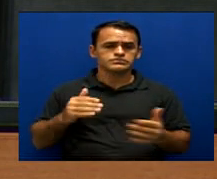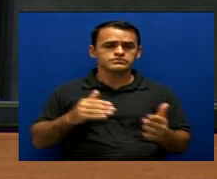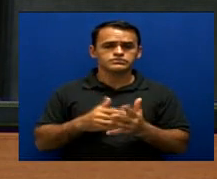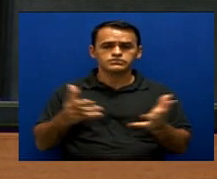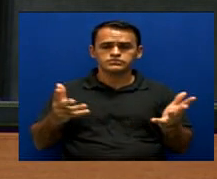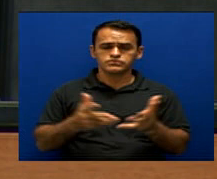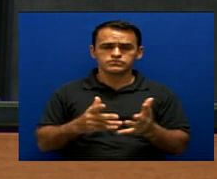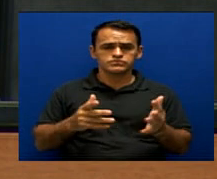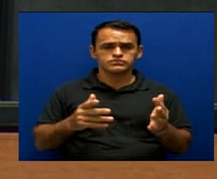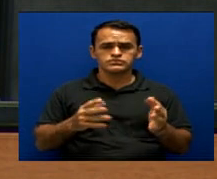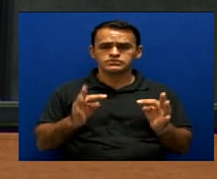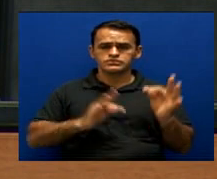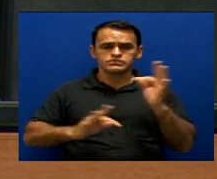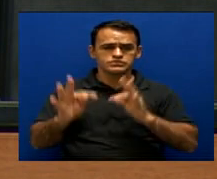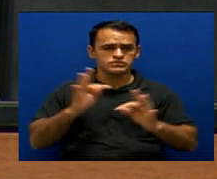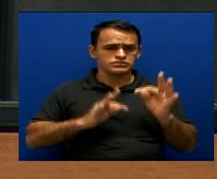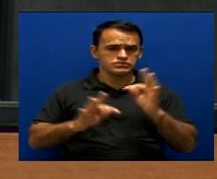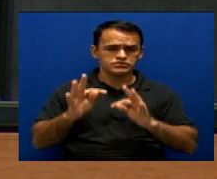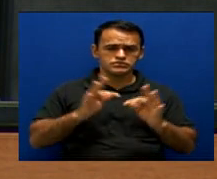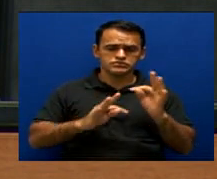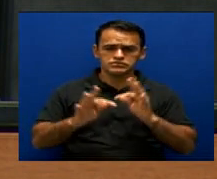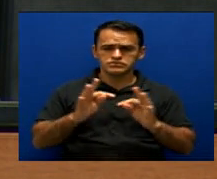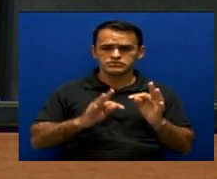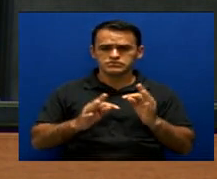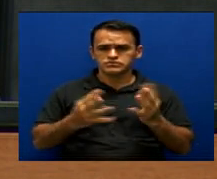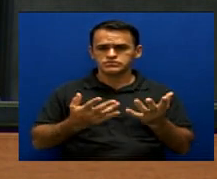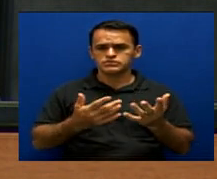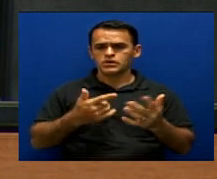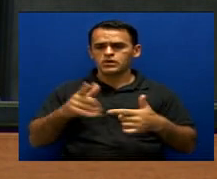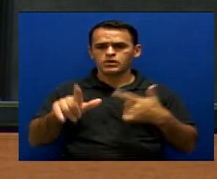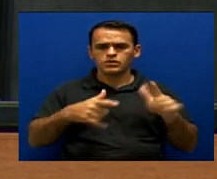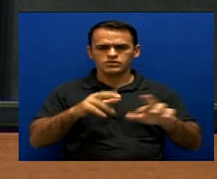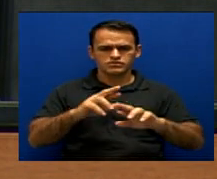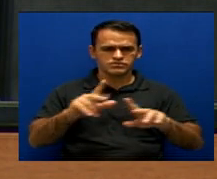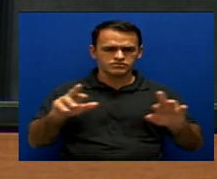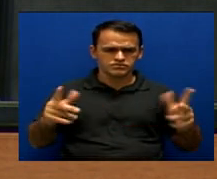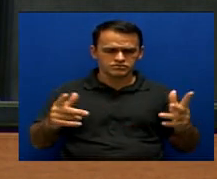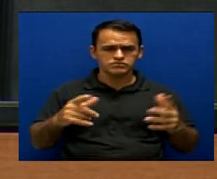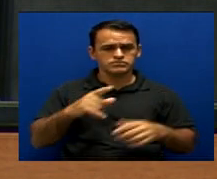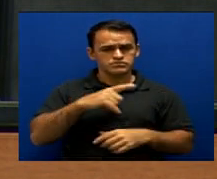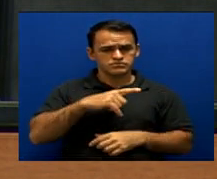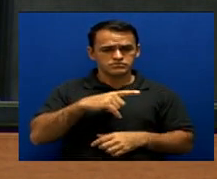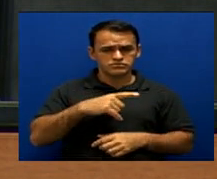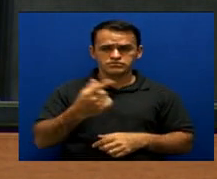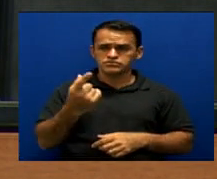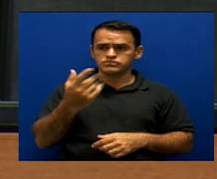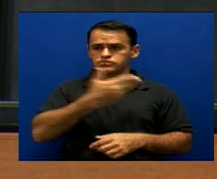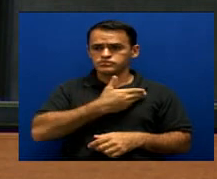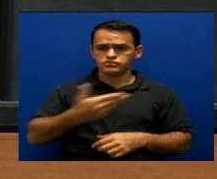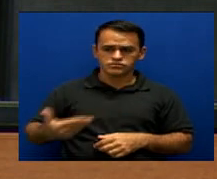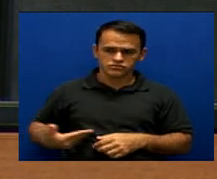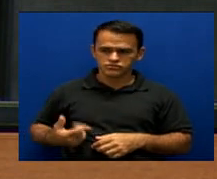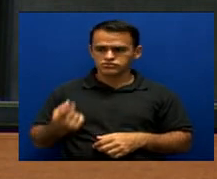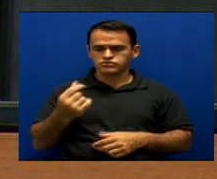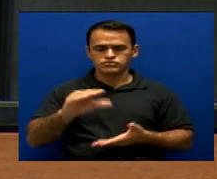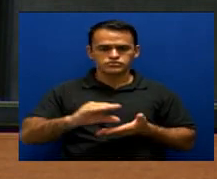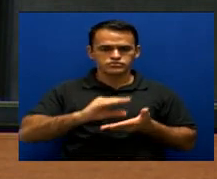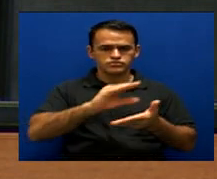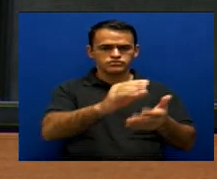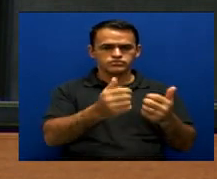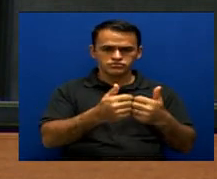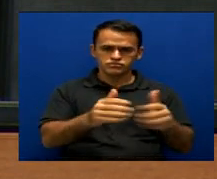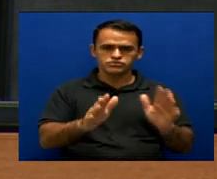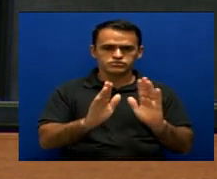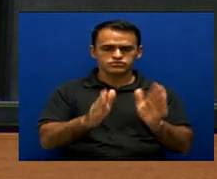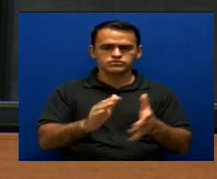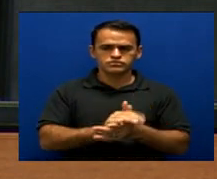terapias alternativas na saí na saúde pública já que foram liberadas pelo governo conforme as portarias ele